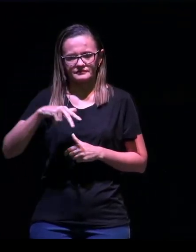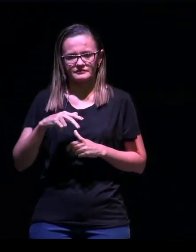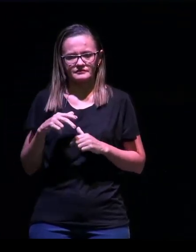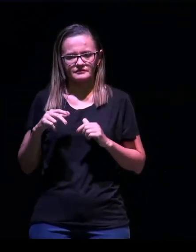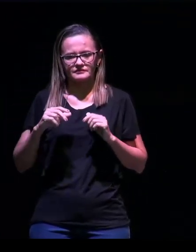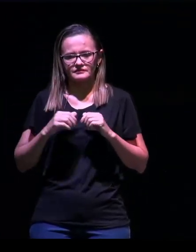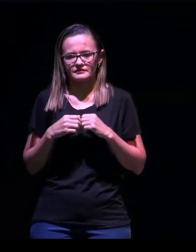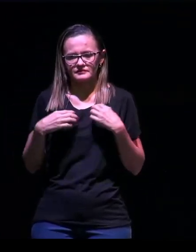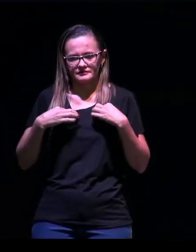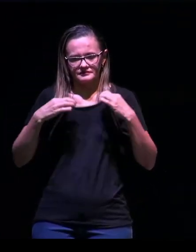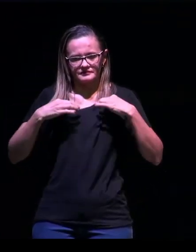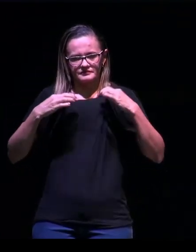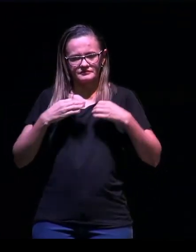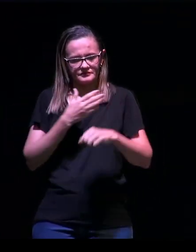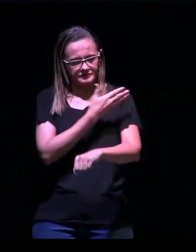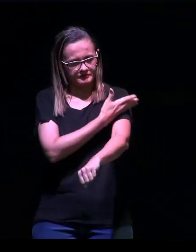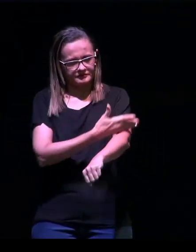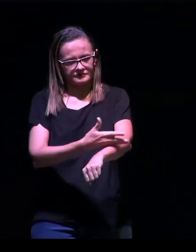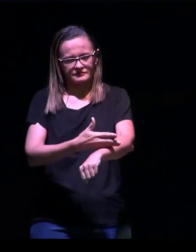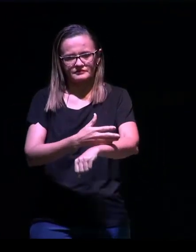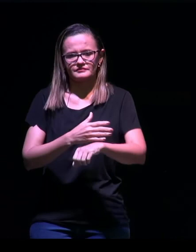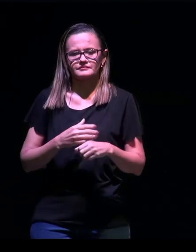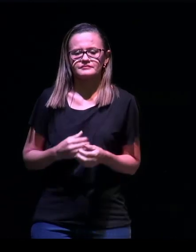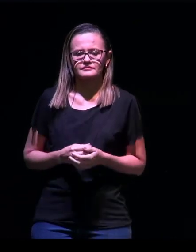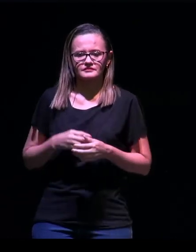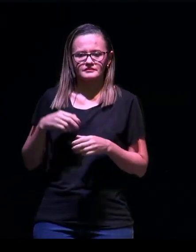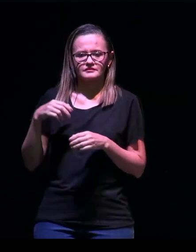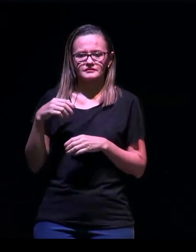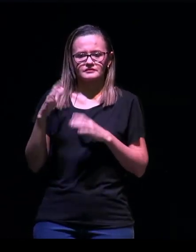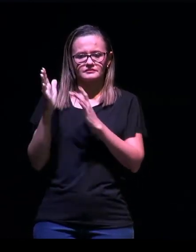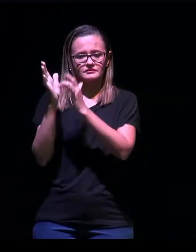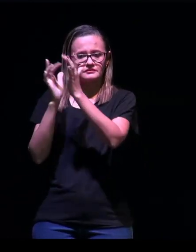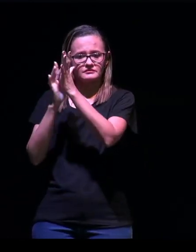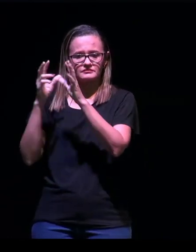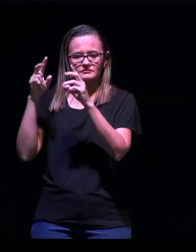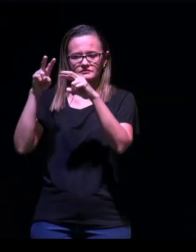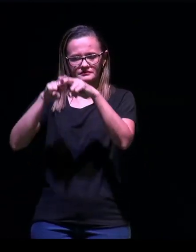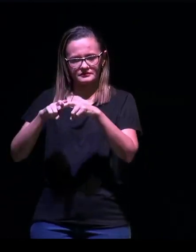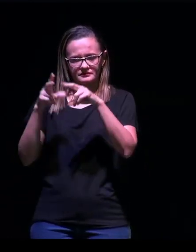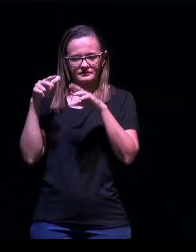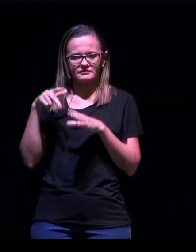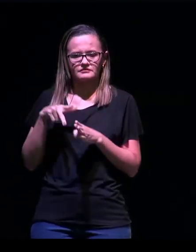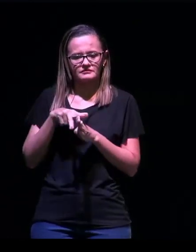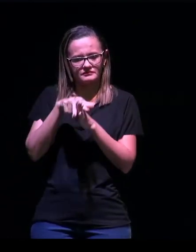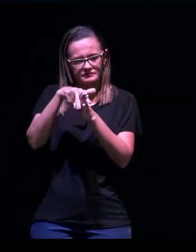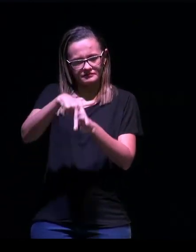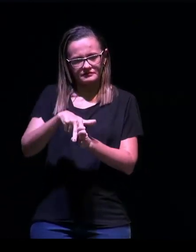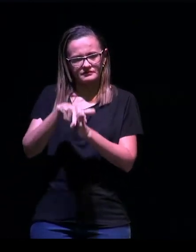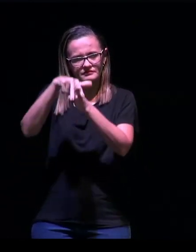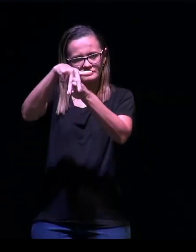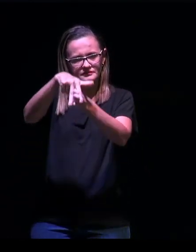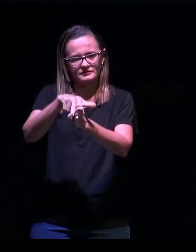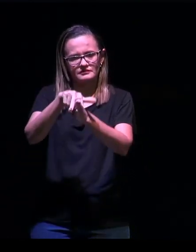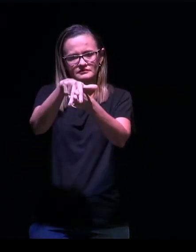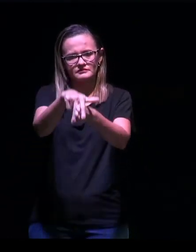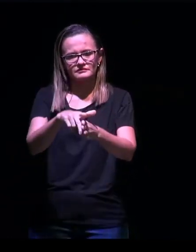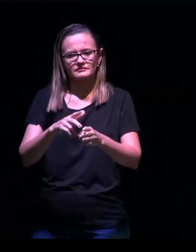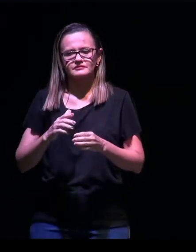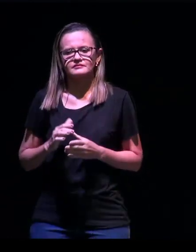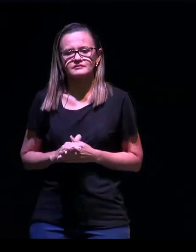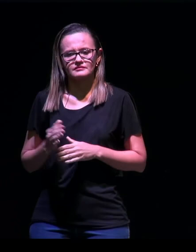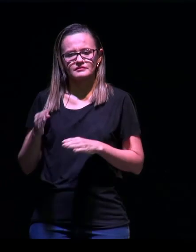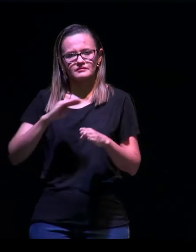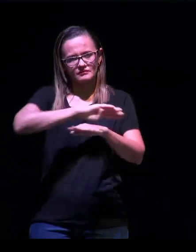branco, Jesus num cavalo branco. E a Bíblia diz que ele vai descer e os seus pés estarão sobre o Monte das Oliveiras. Ele vai pousar no Monte